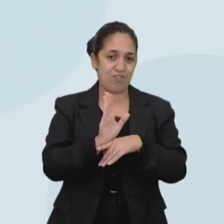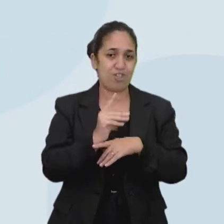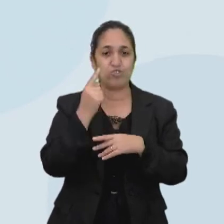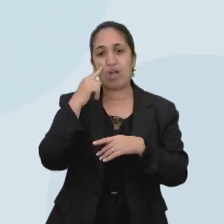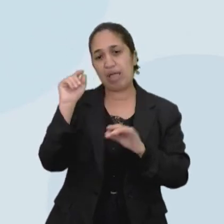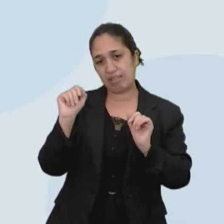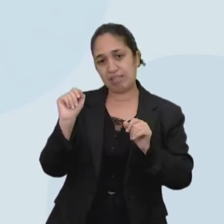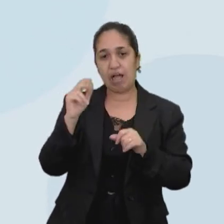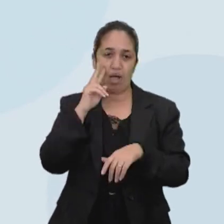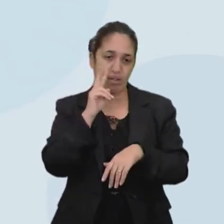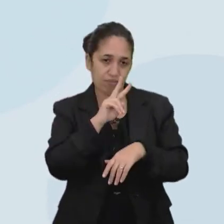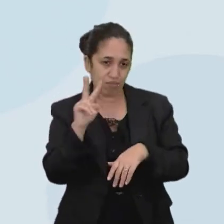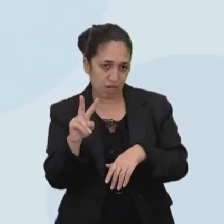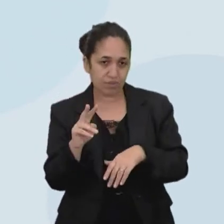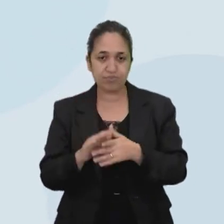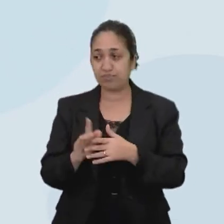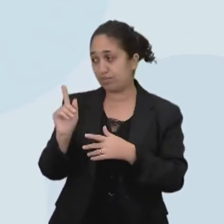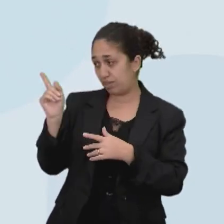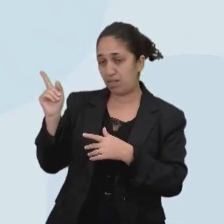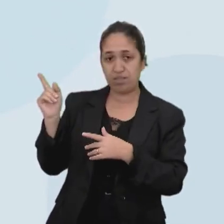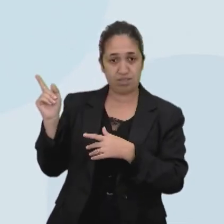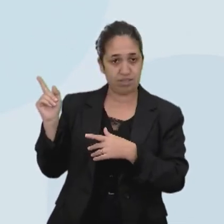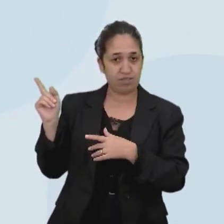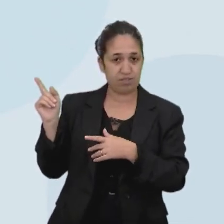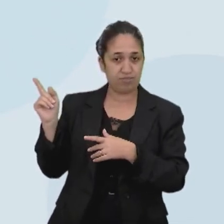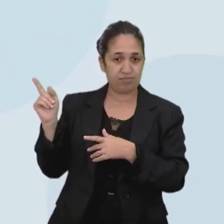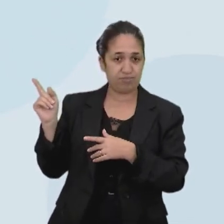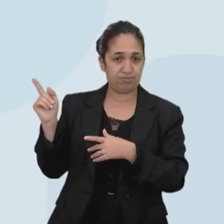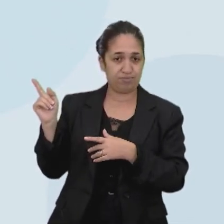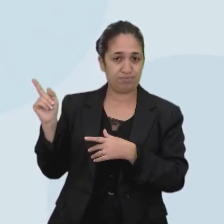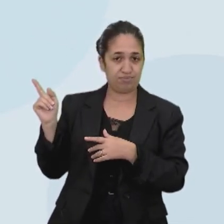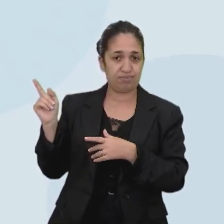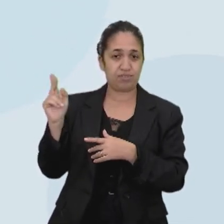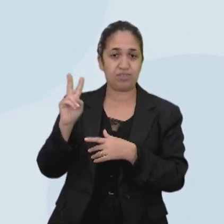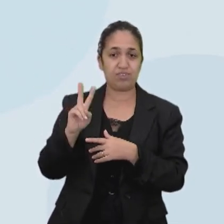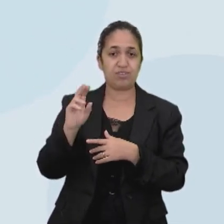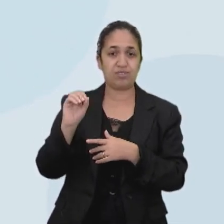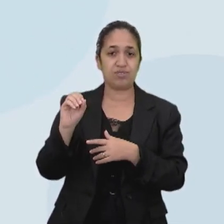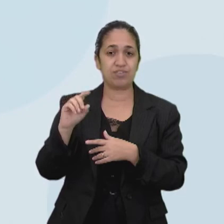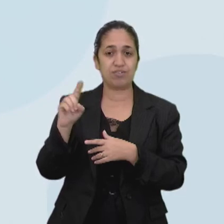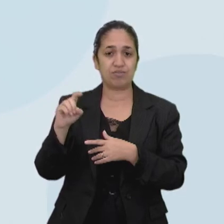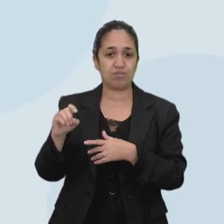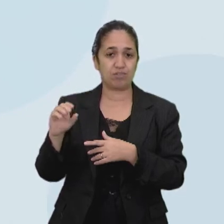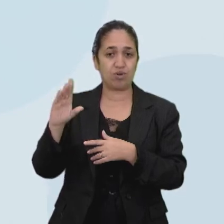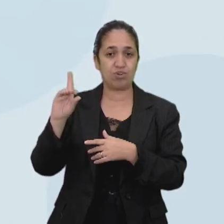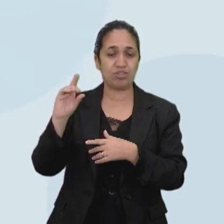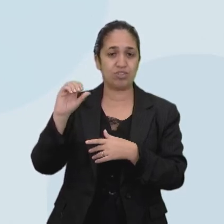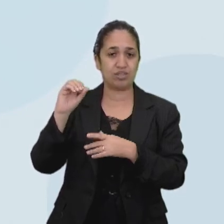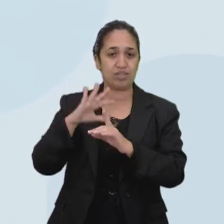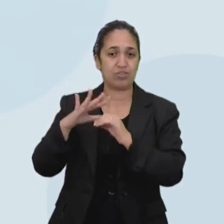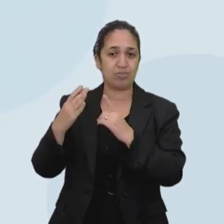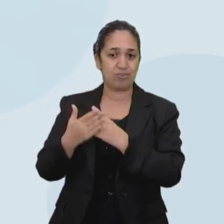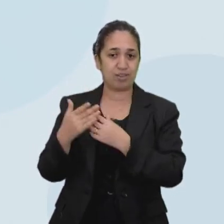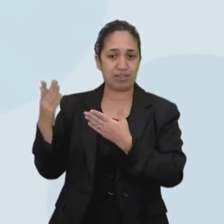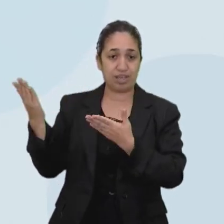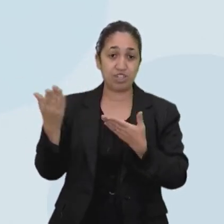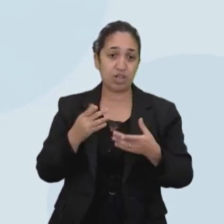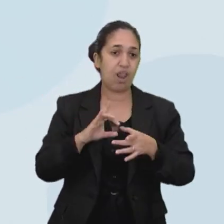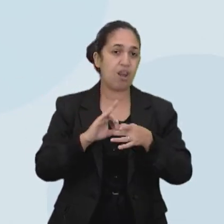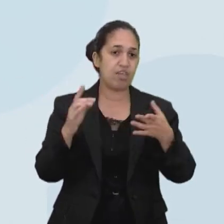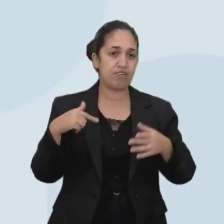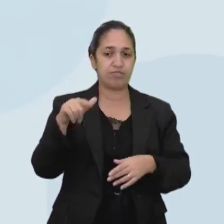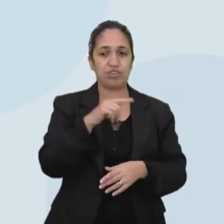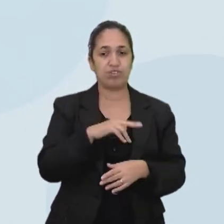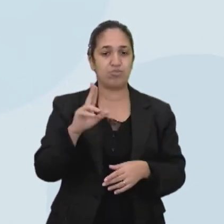poderiam ter acesso. Aliás, esse material da Voz das Comunidades, né, que é um jornal comunitário, que cedeu gentilmente para a gente usar aqui na nossa